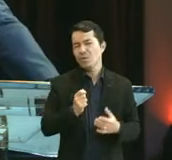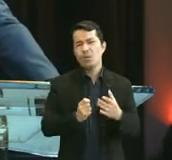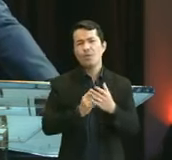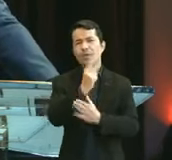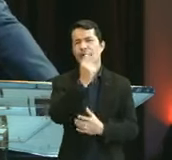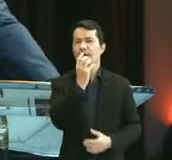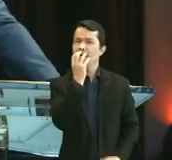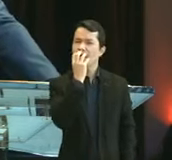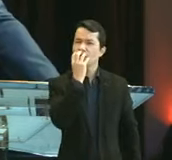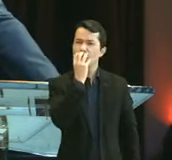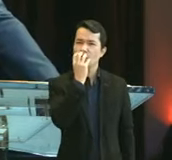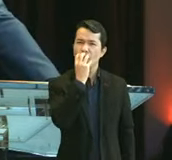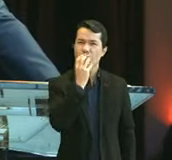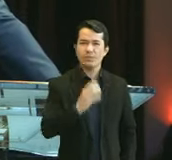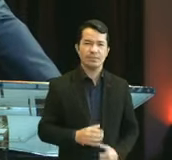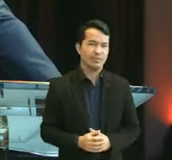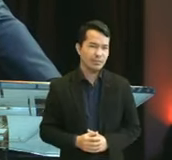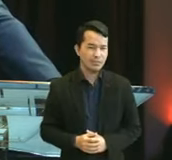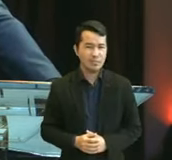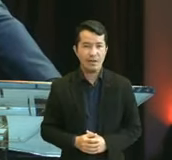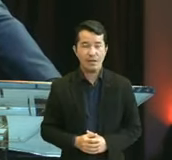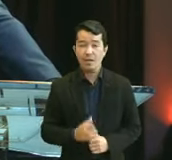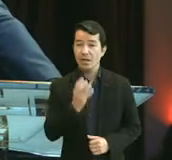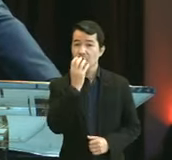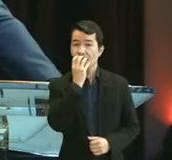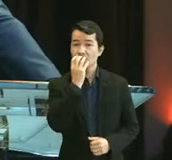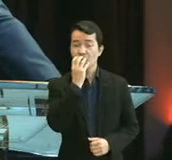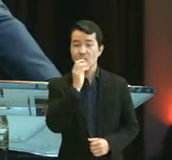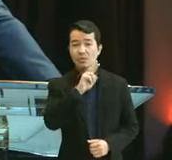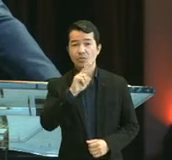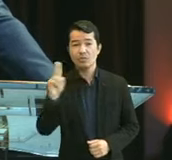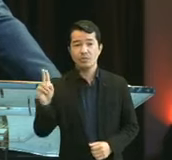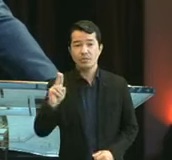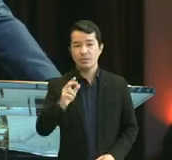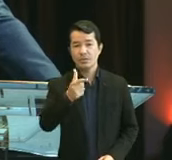Deus dá o nome do cachorro, Gatilho Silencioso.